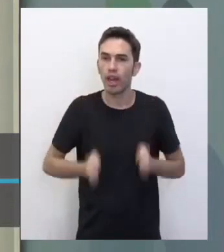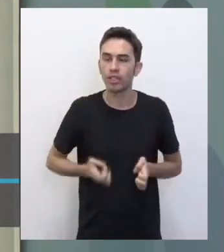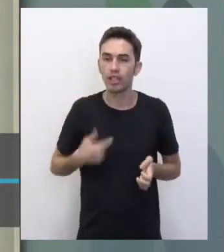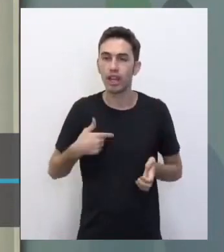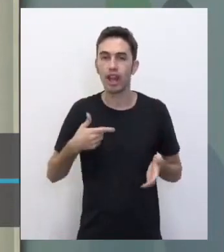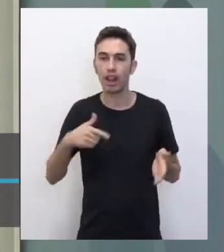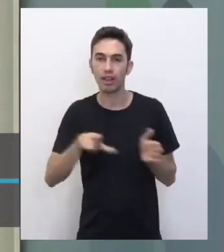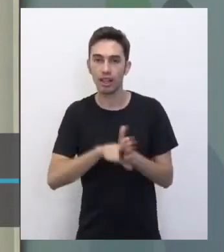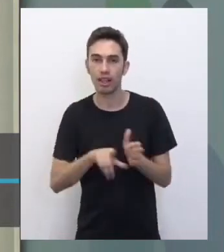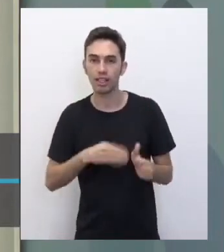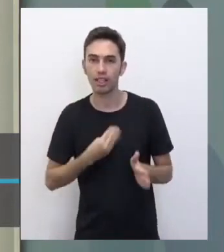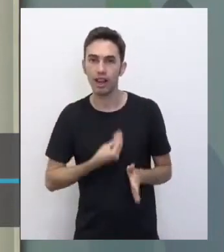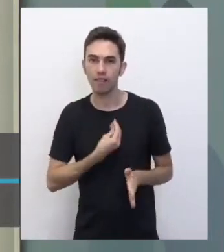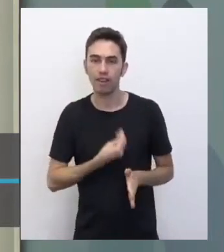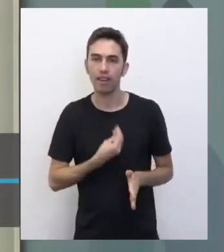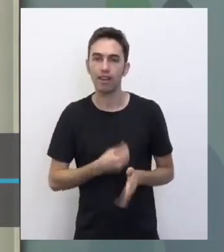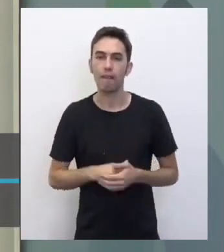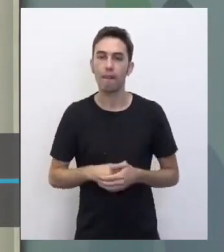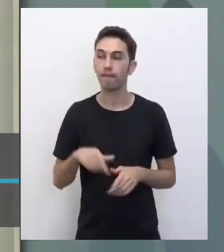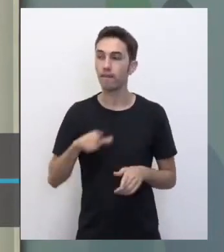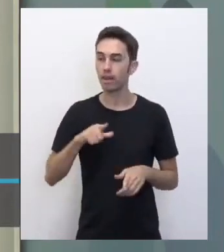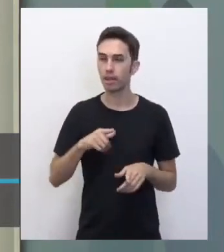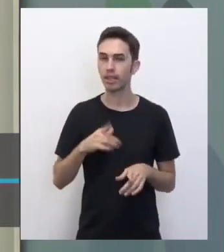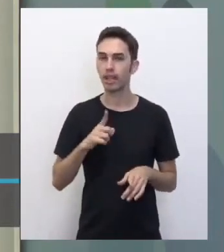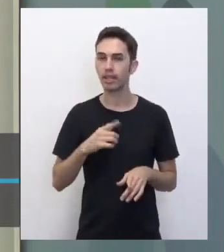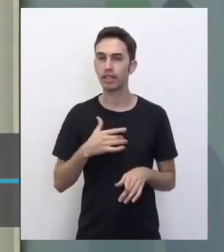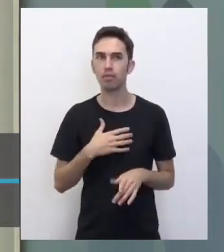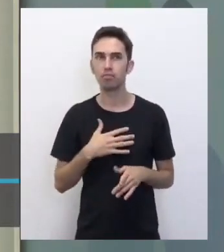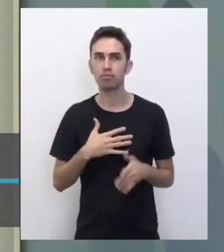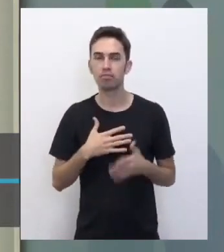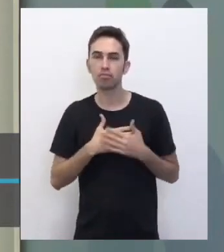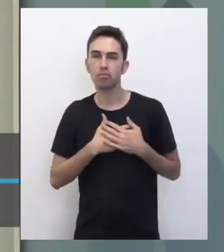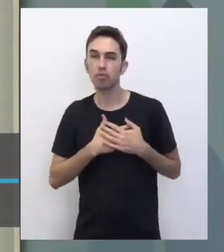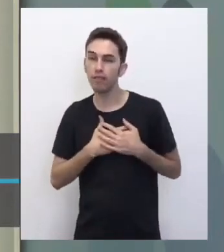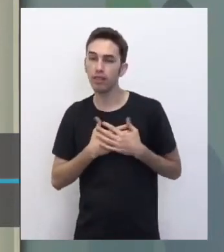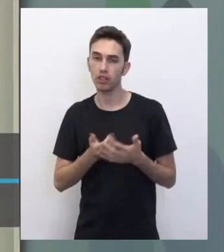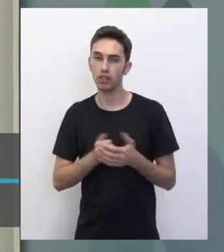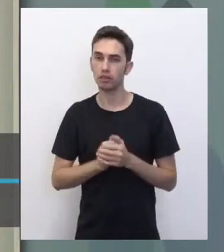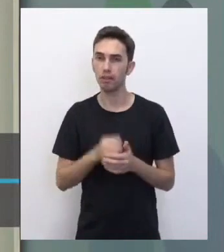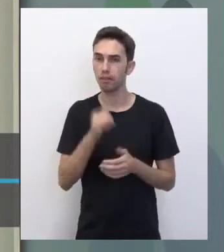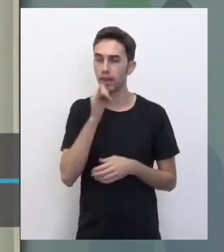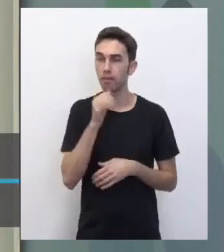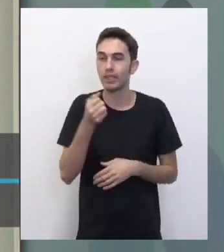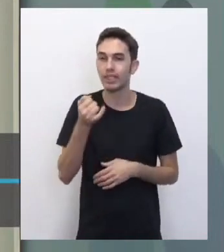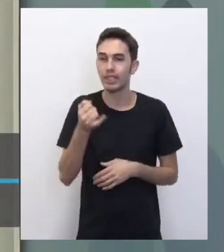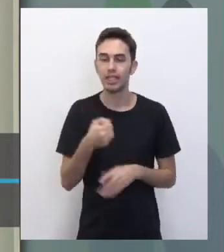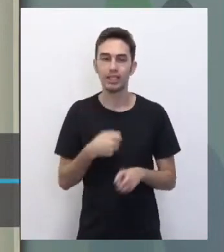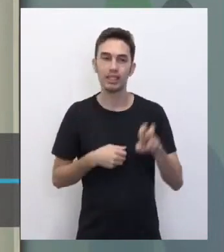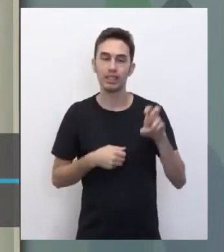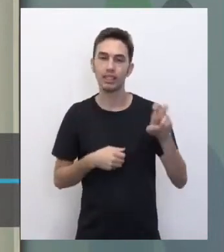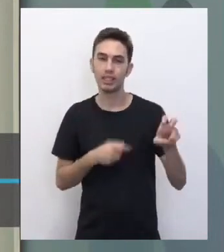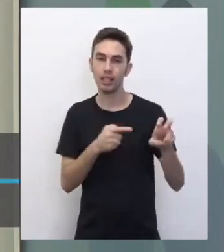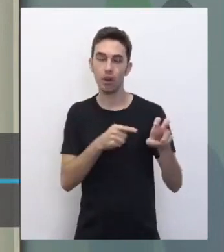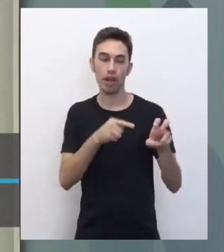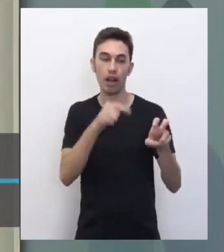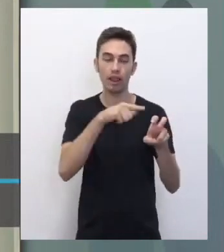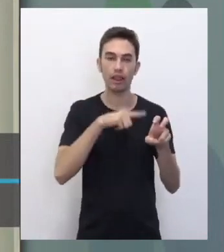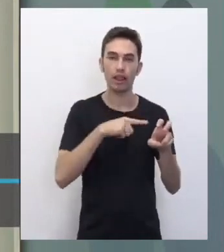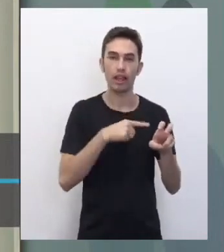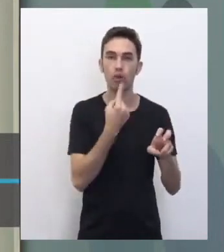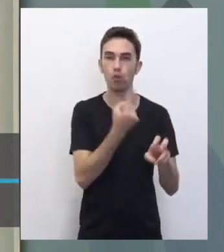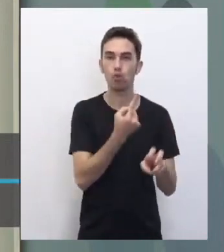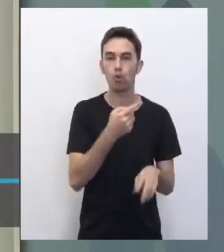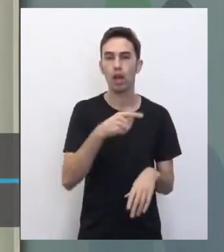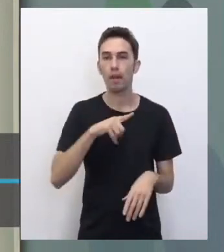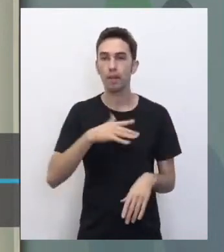presente. A gente tem a questão afetiva, né? E se esse um que está ali na linha é um pai,